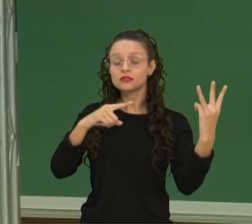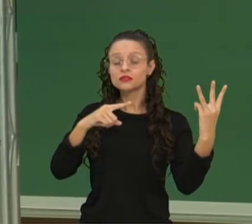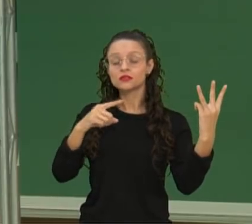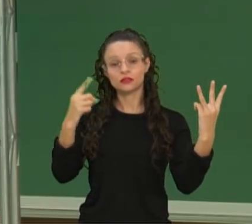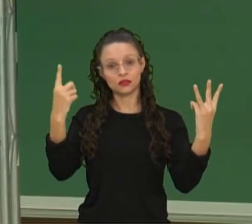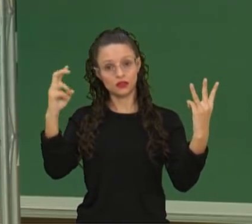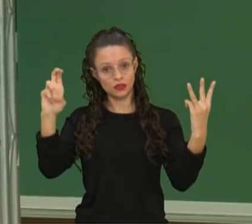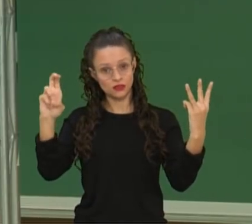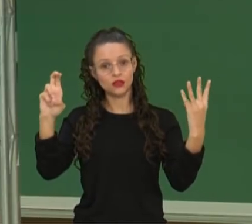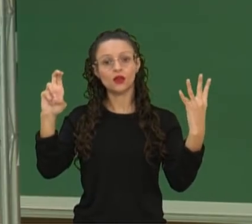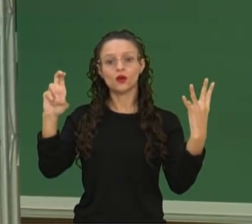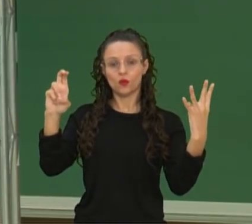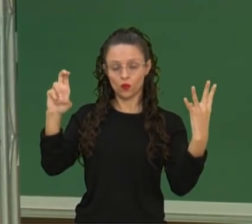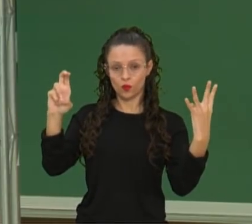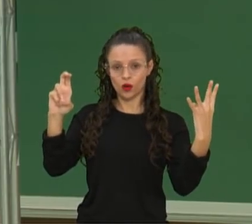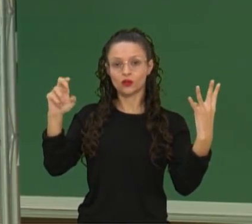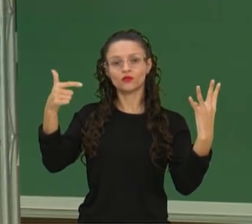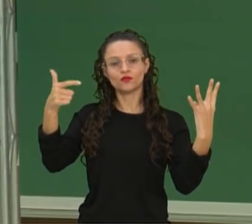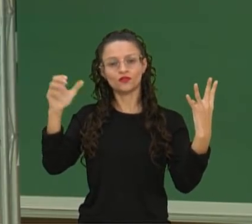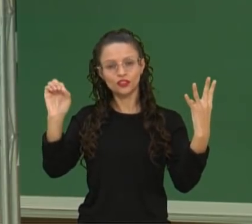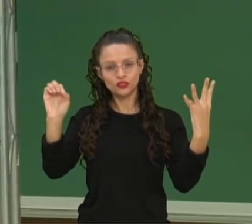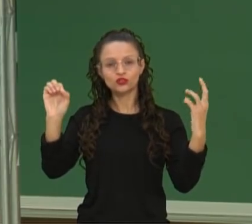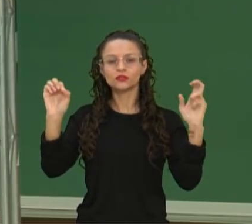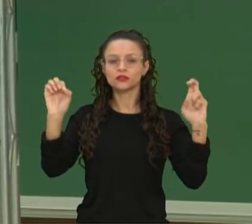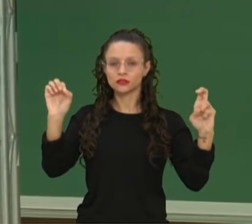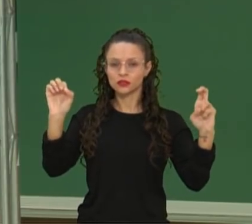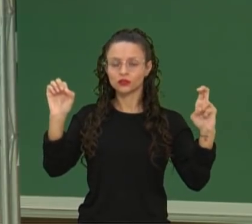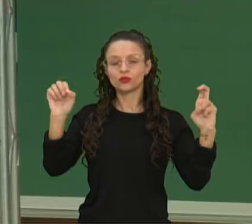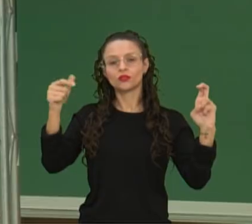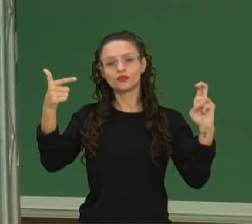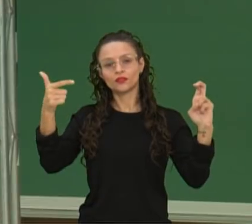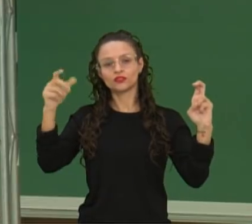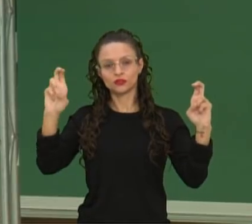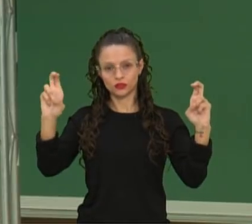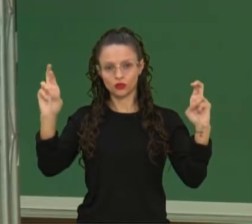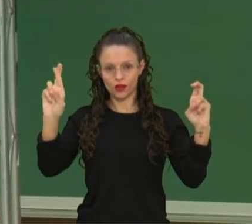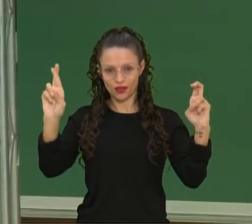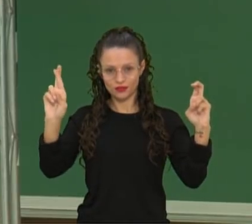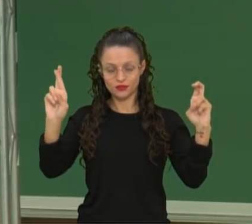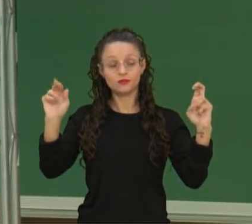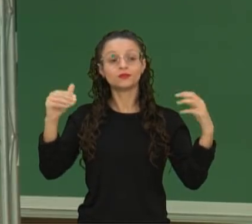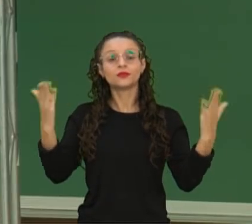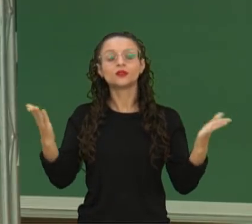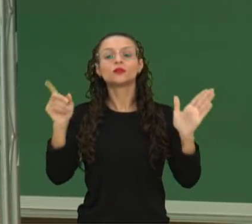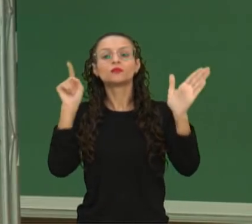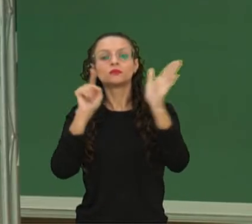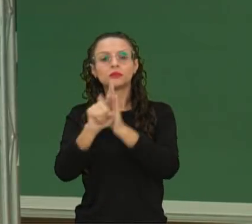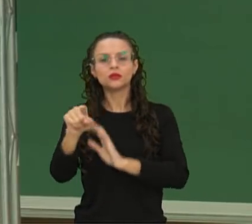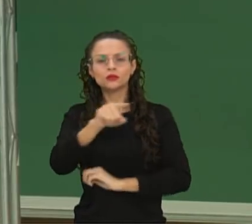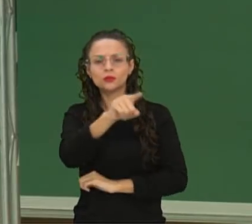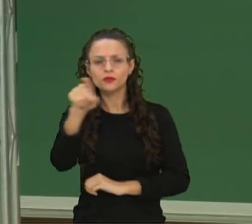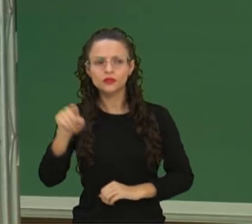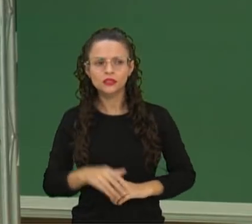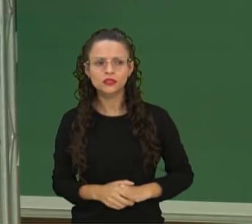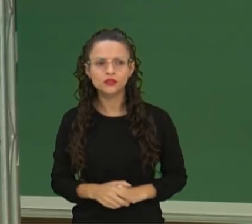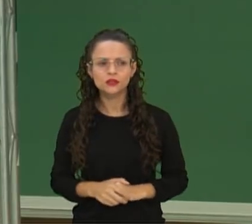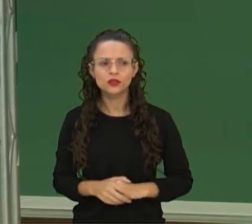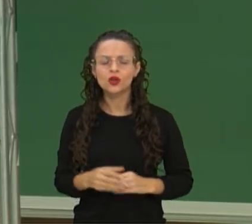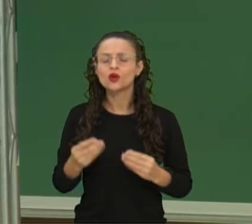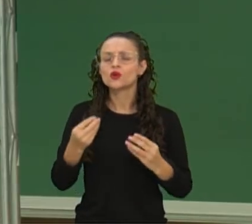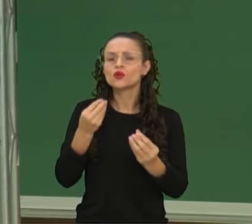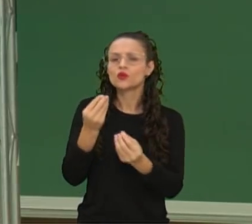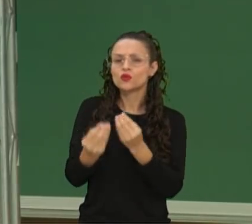R$ 15,00. 4 unidades, R$ 20,00. 5 unidades, R$ 25,00. Aí eu pergunto para você, como que eu posso chegar nesse